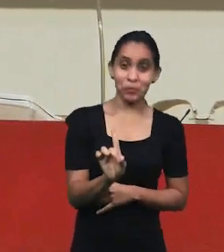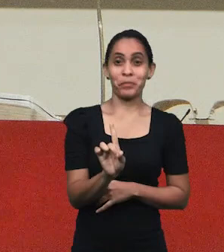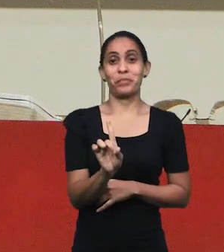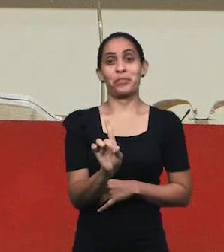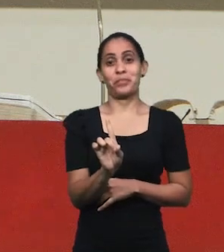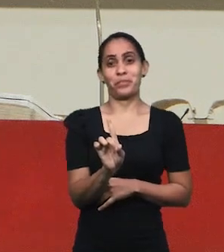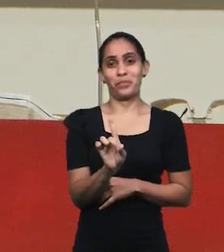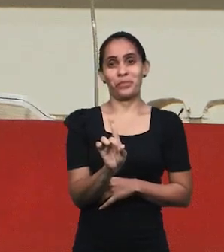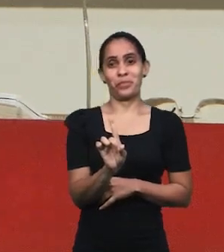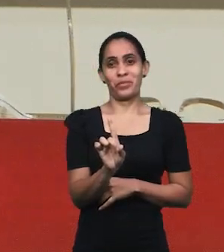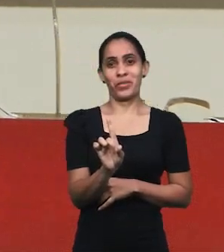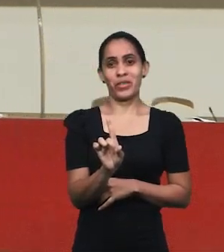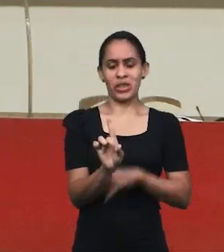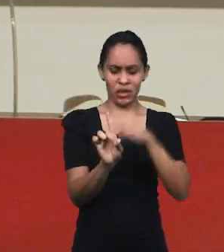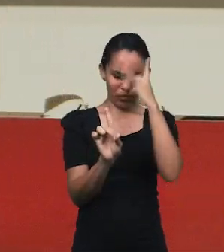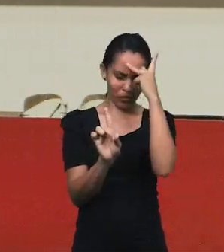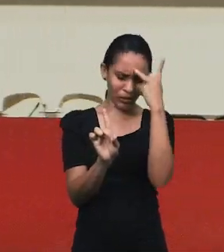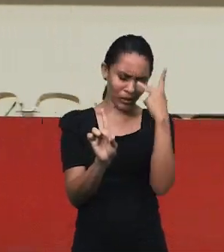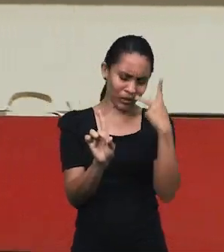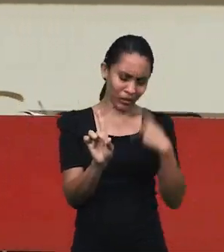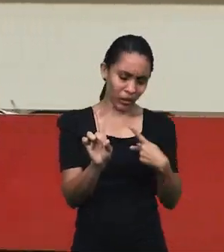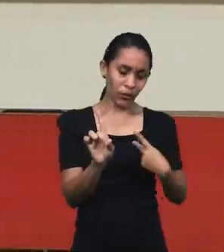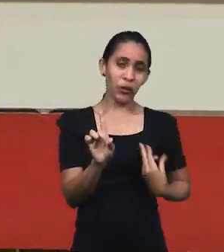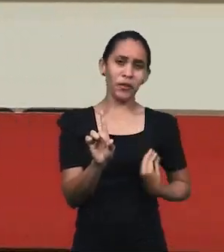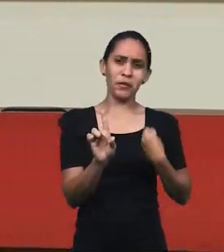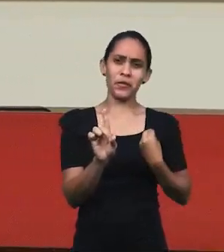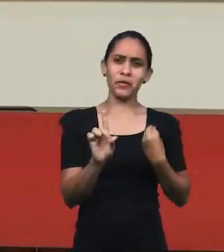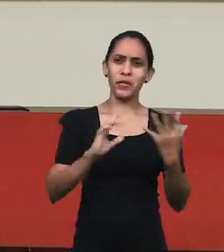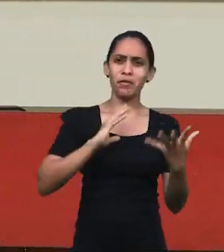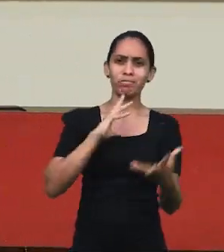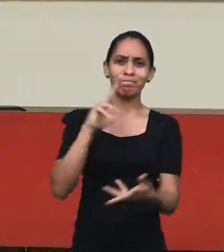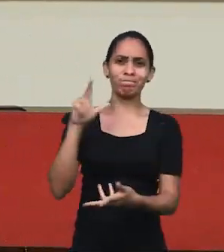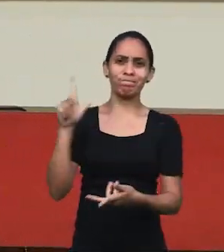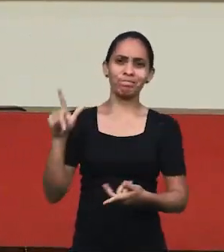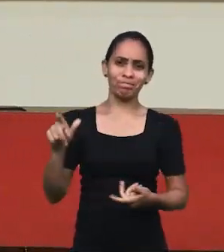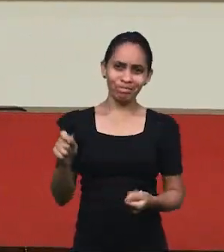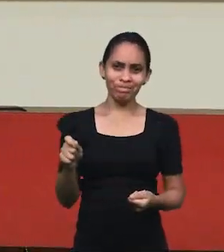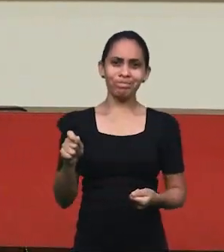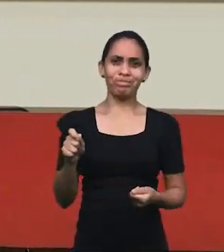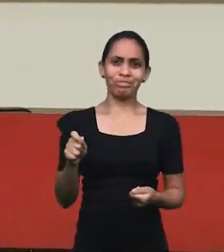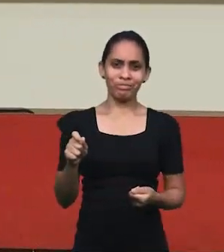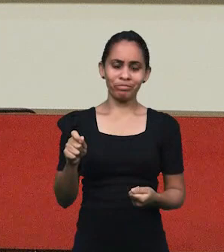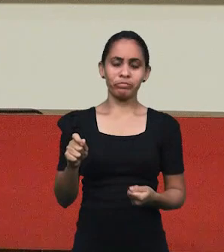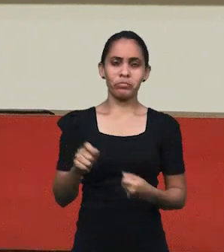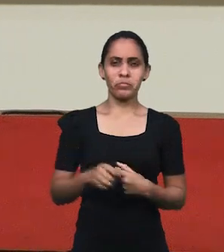veio. E Deus se fez homem e habitou entre nós.